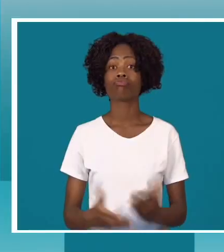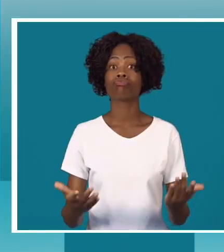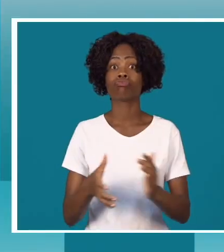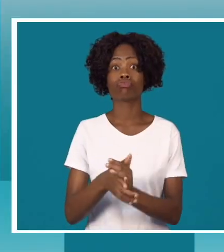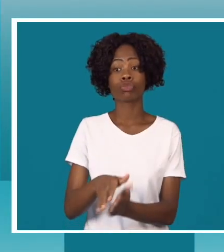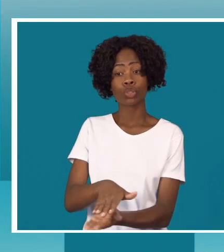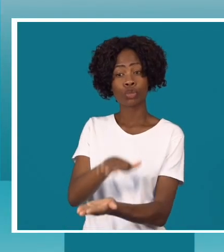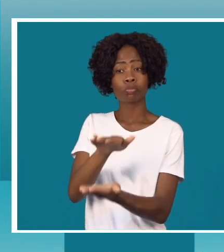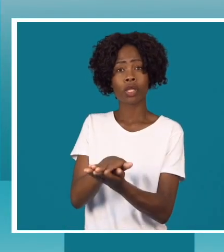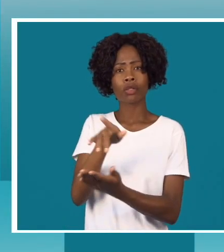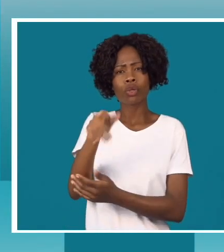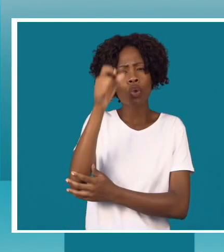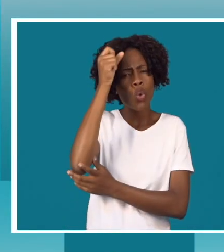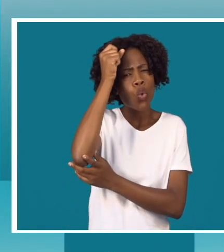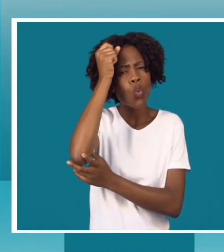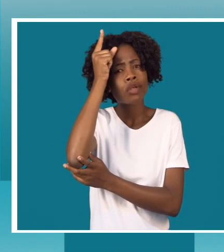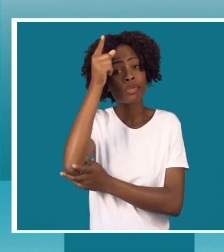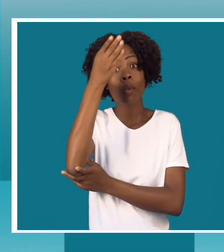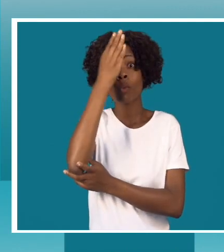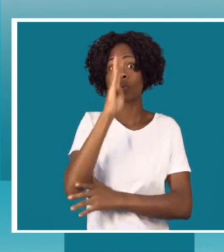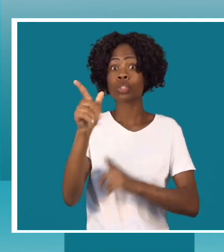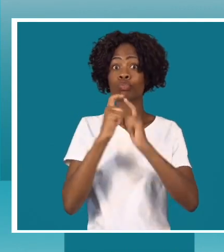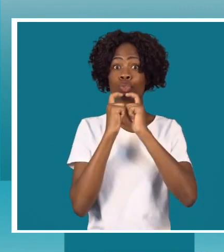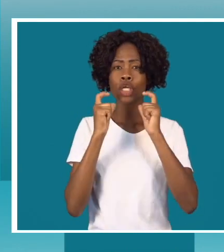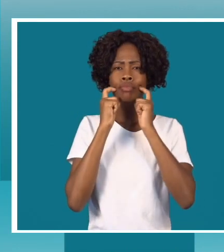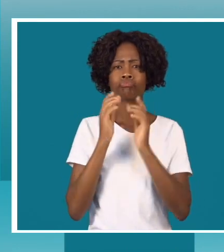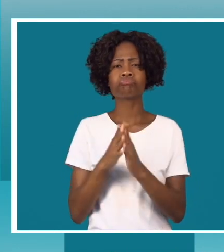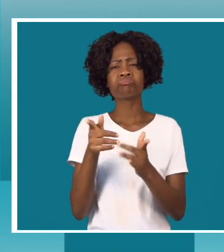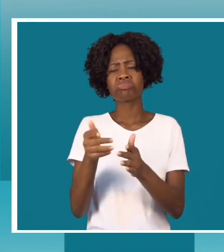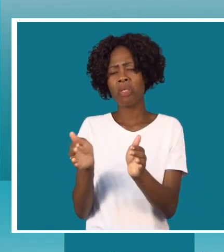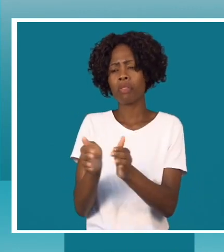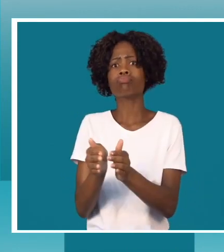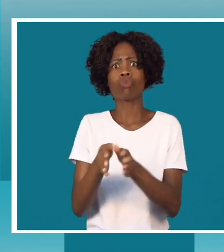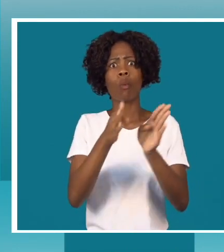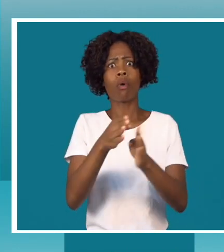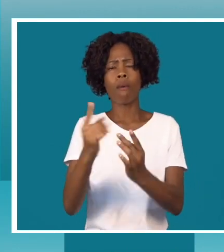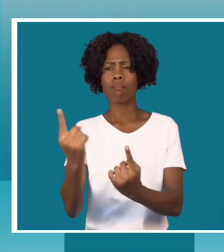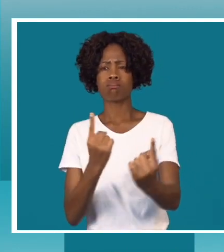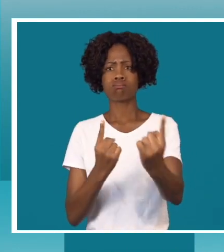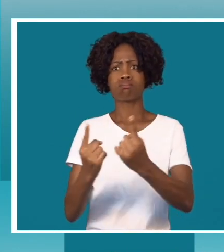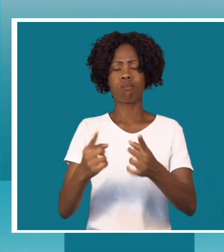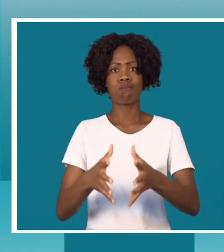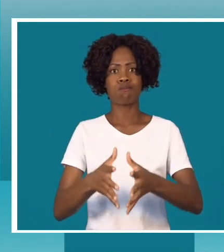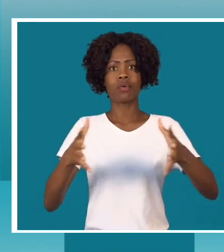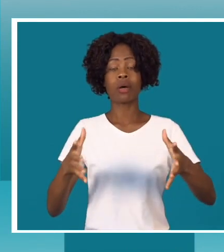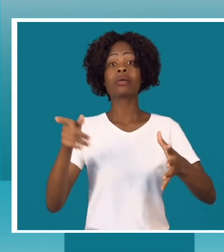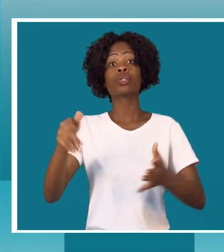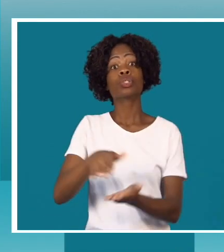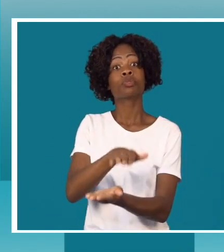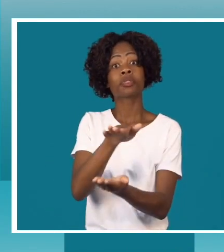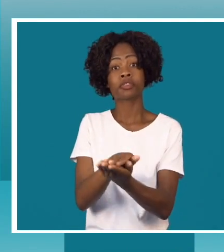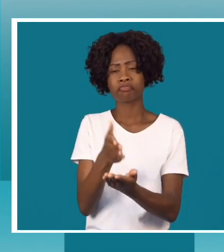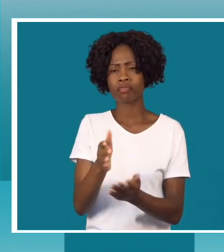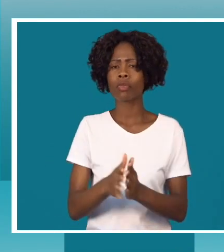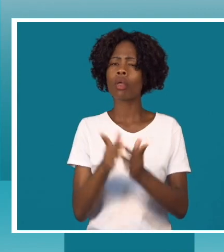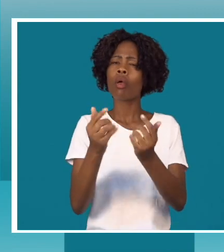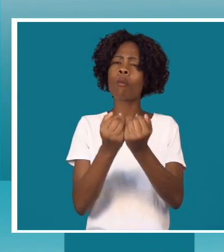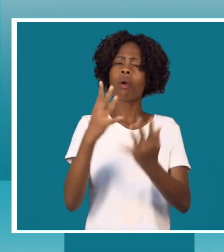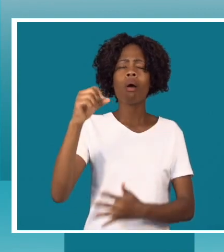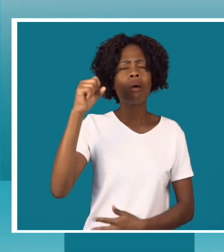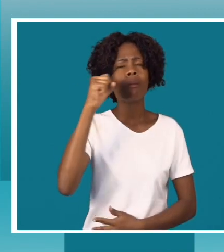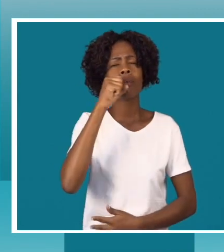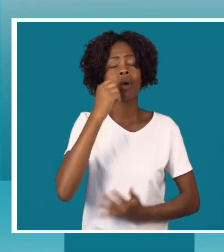O espaço do Centro Cultural Brasil Moçambique foi pequeno para acolher milhares de pessoas que, para aquele lugar,